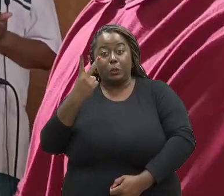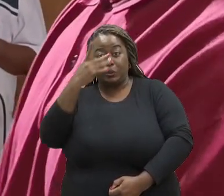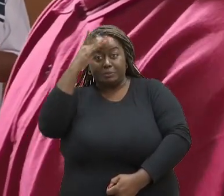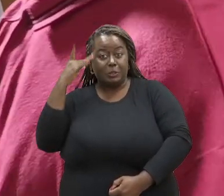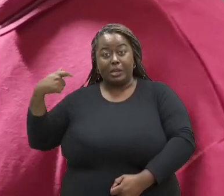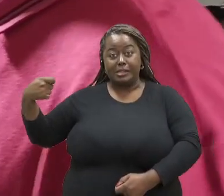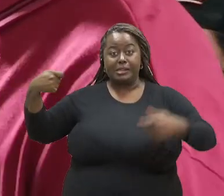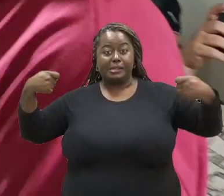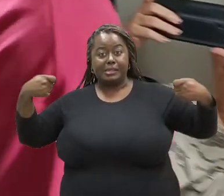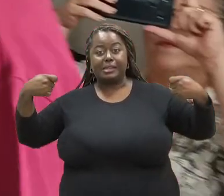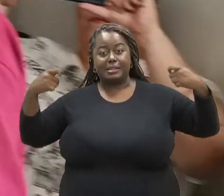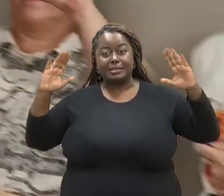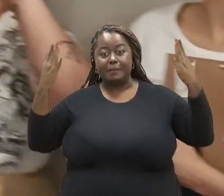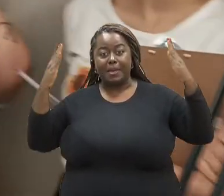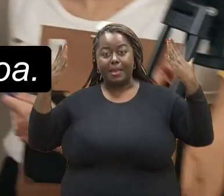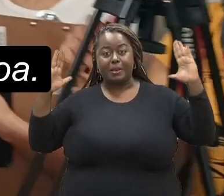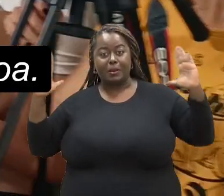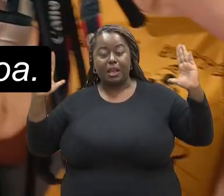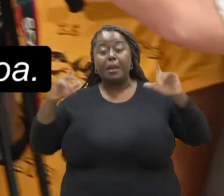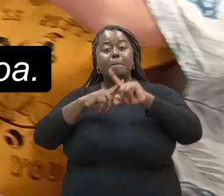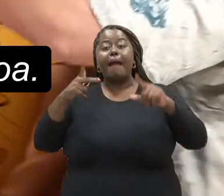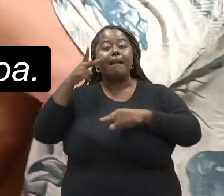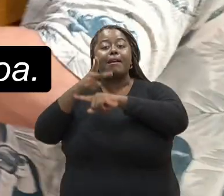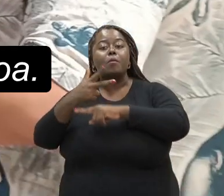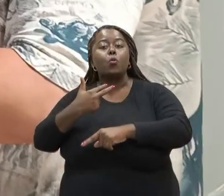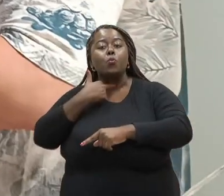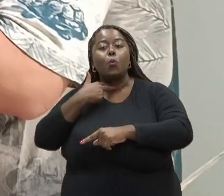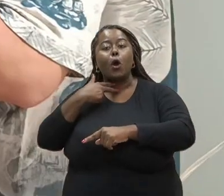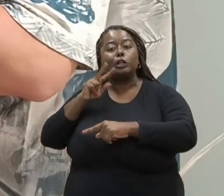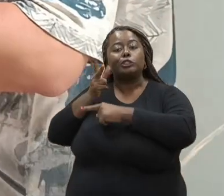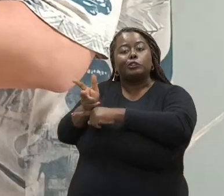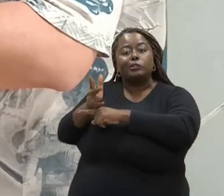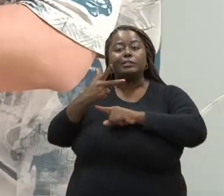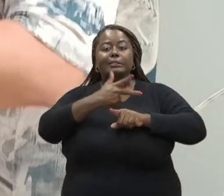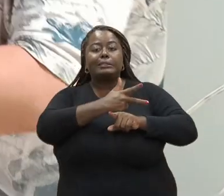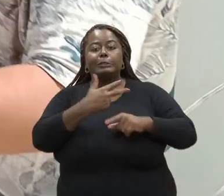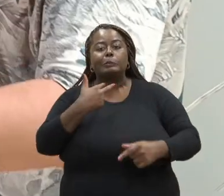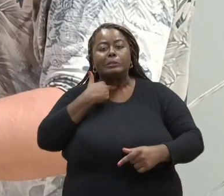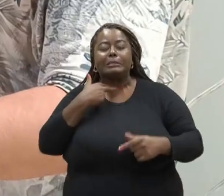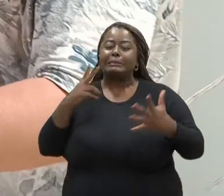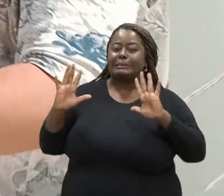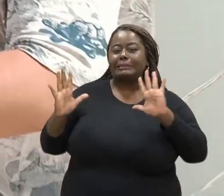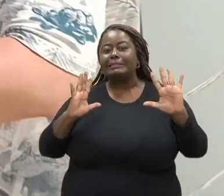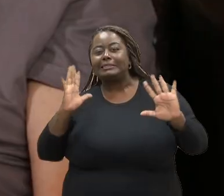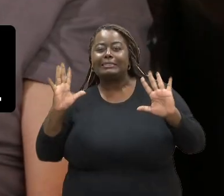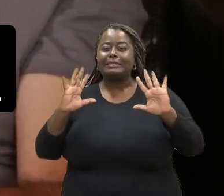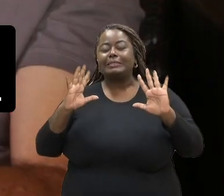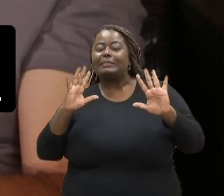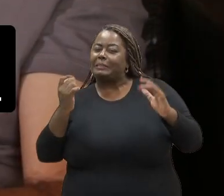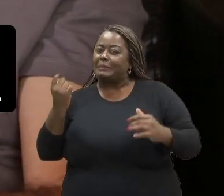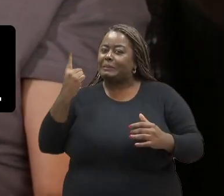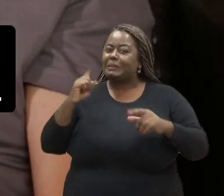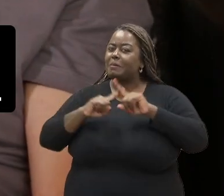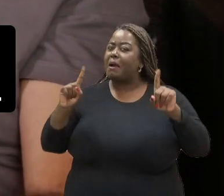pessoas segurando o espelho, depois uma, né? E a câmera não podia pegar essa pessoa. Então ficou esquisito, mas ficou bom. A gente